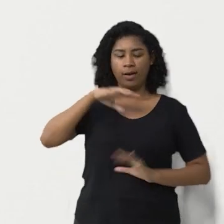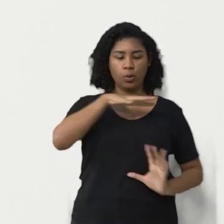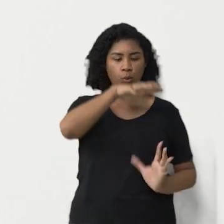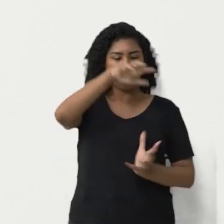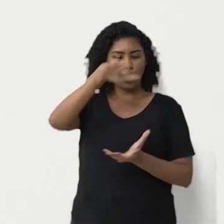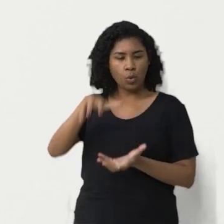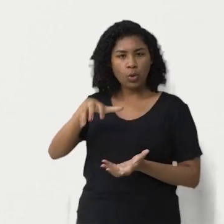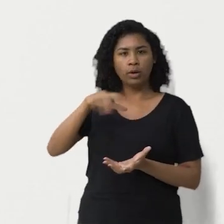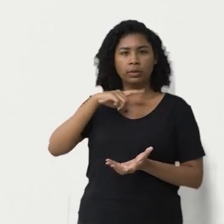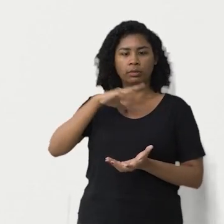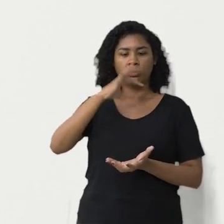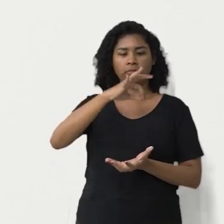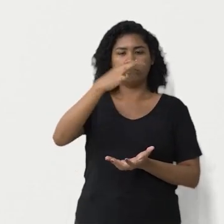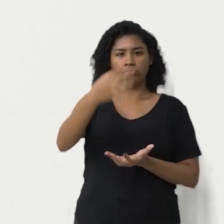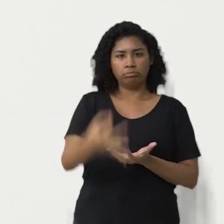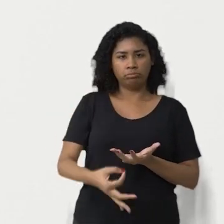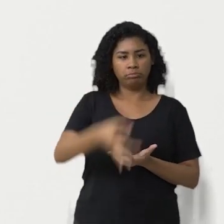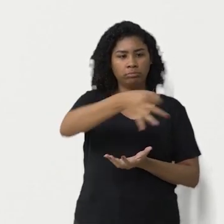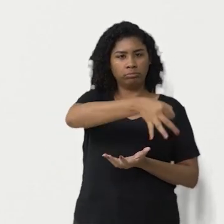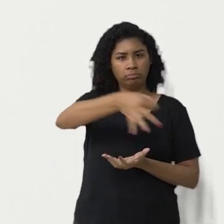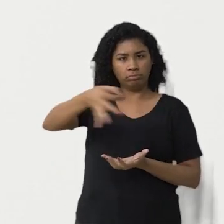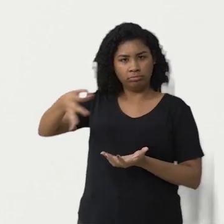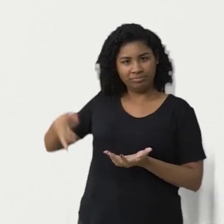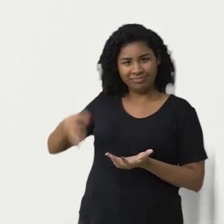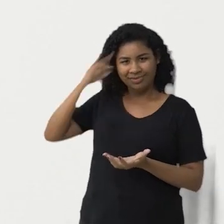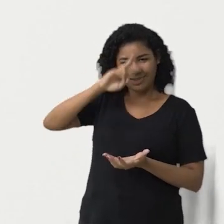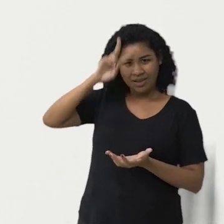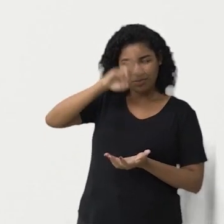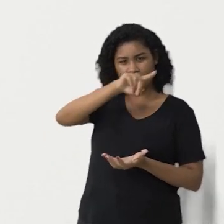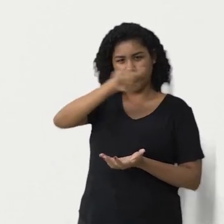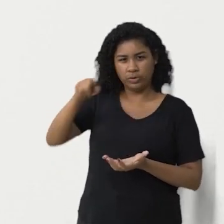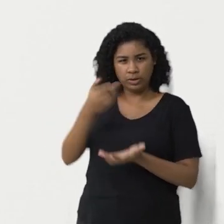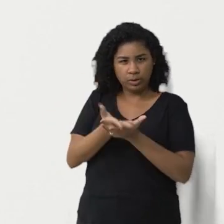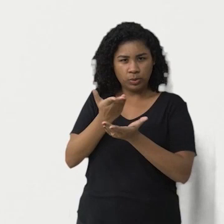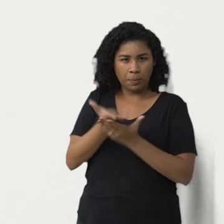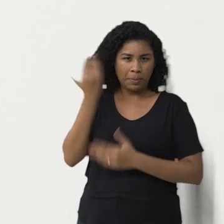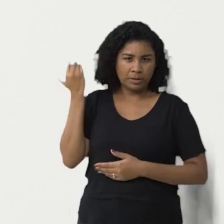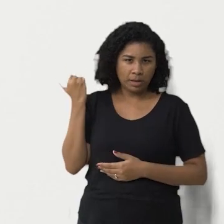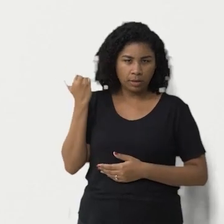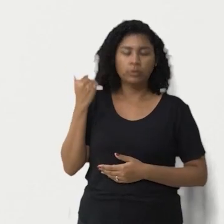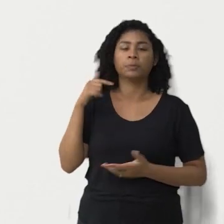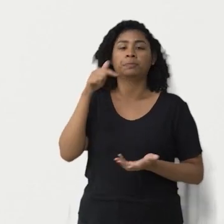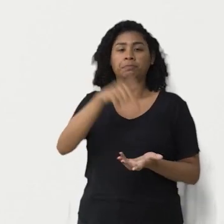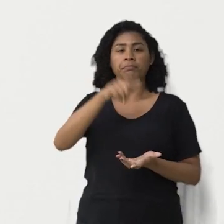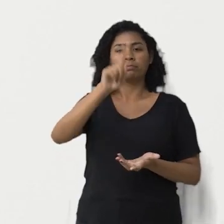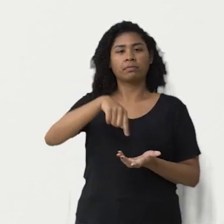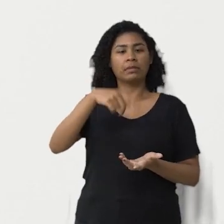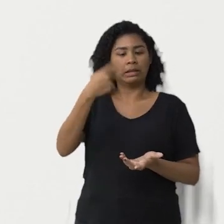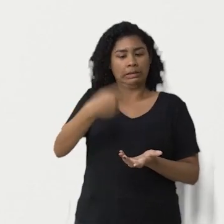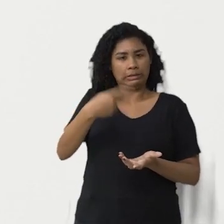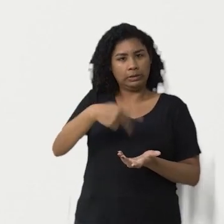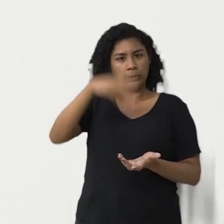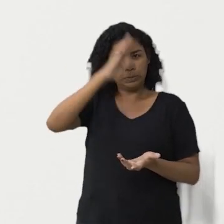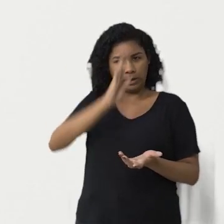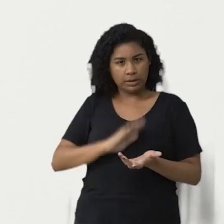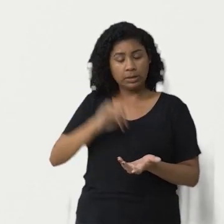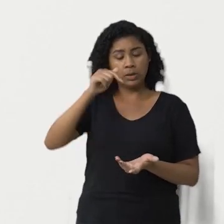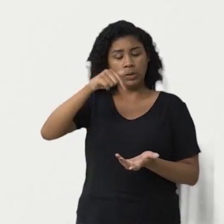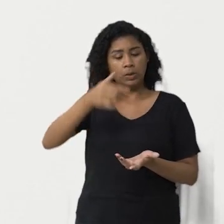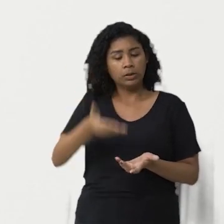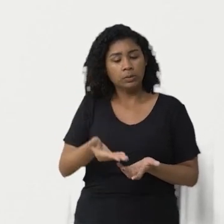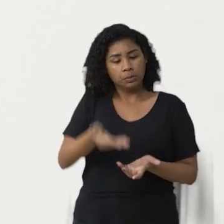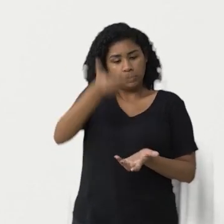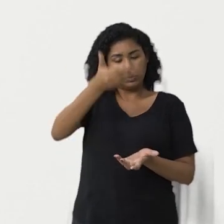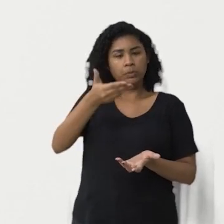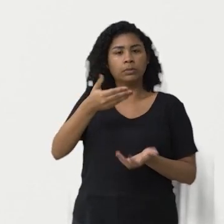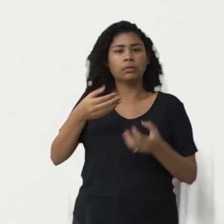já estudaram, tá? Então, isso significa que essa parte do Brasil, por estar numa